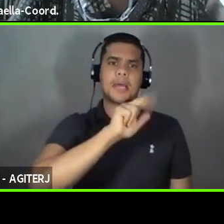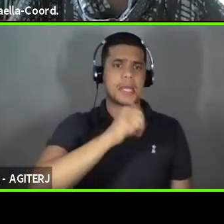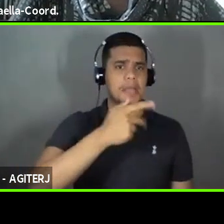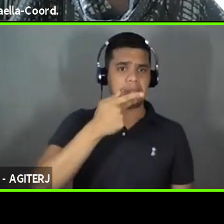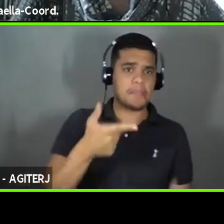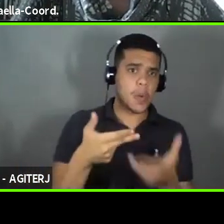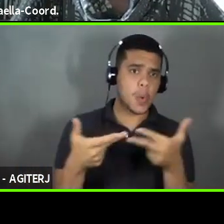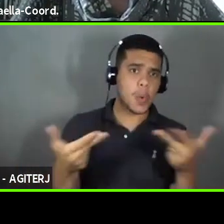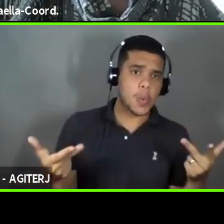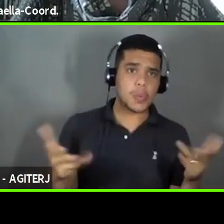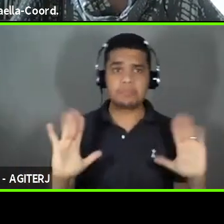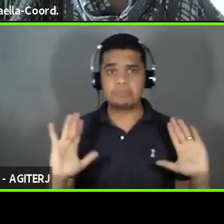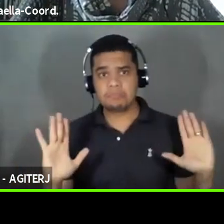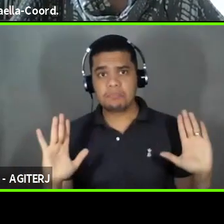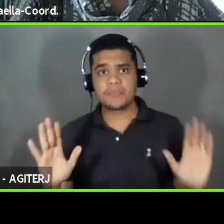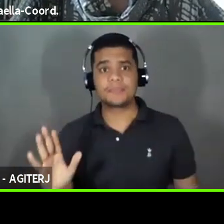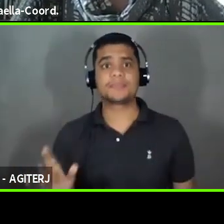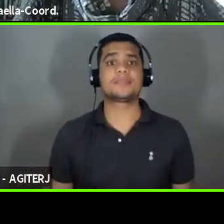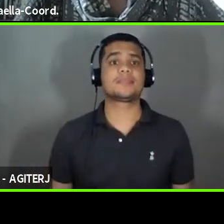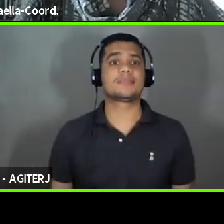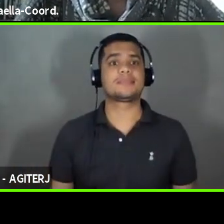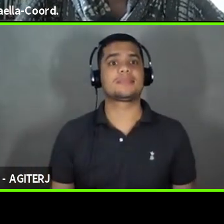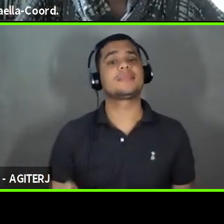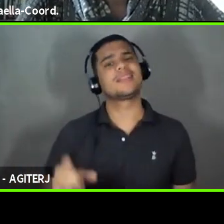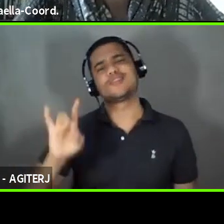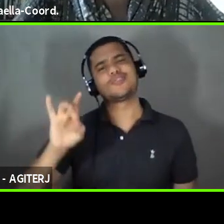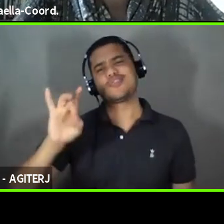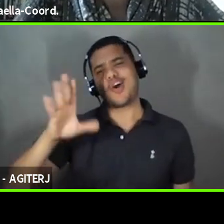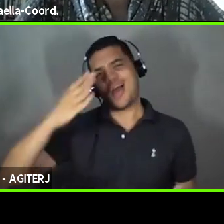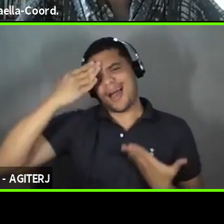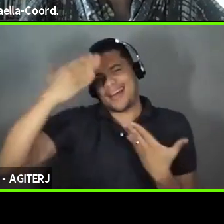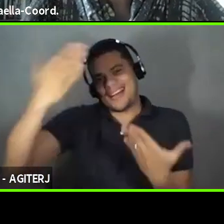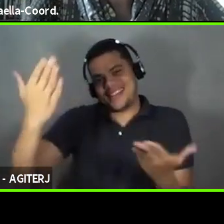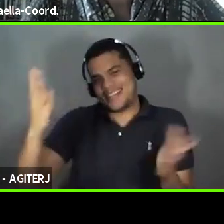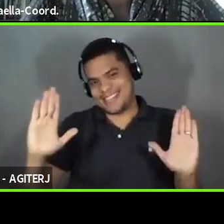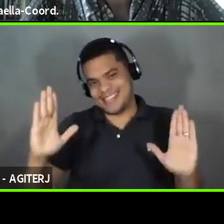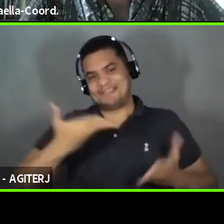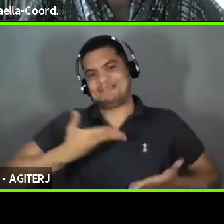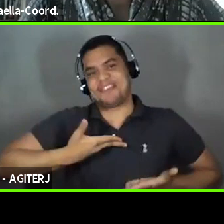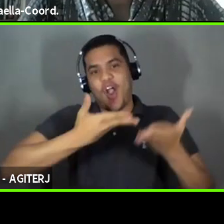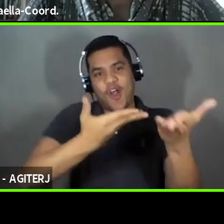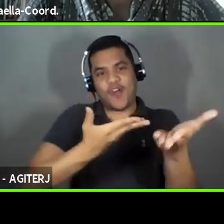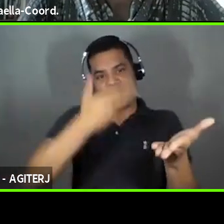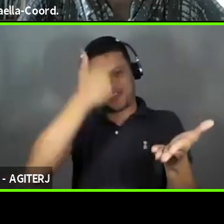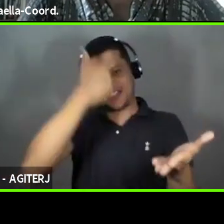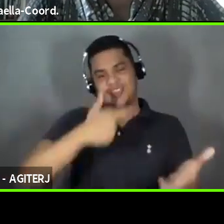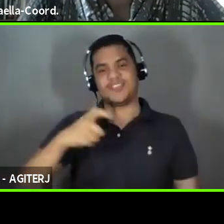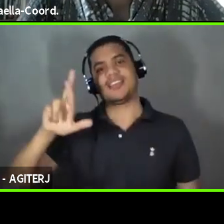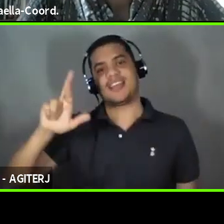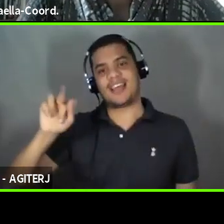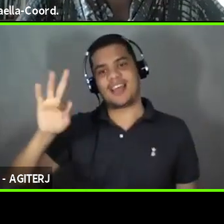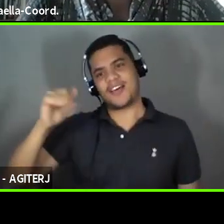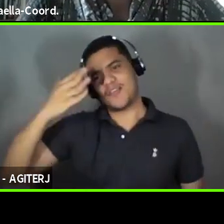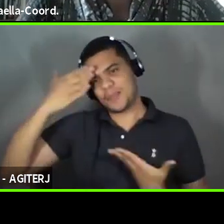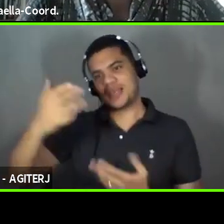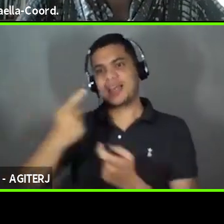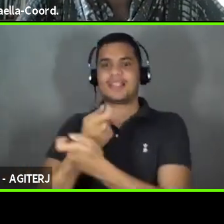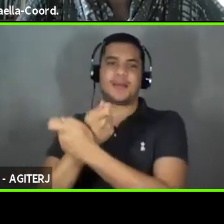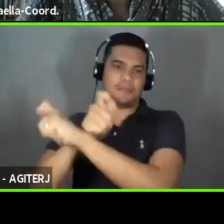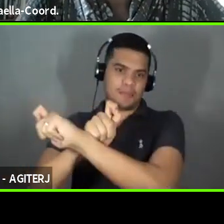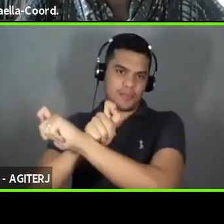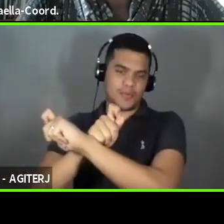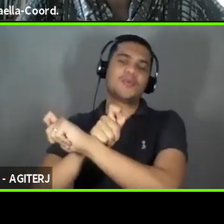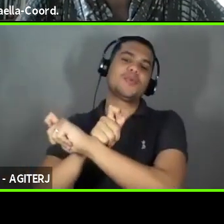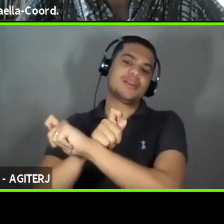Antes da gente encerrar. Queria só agradecer mais uma vez pelo convite, Rafa, muito obrigada, PUC é minha